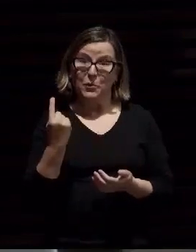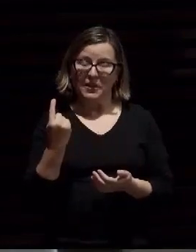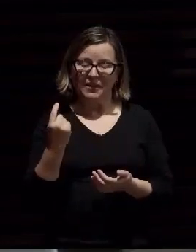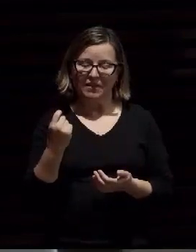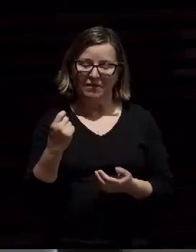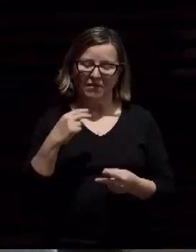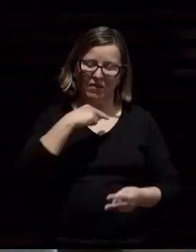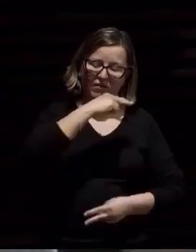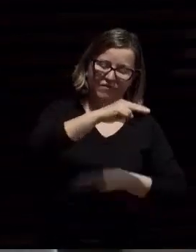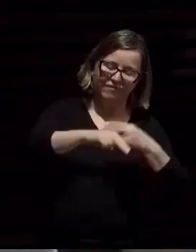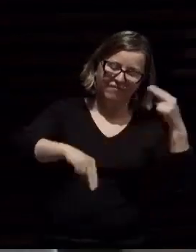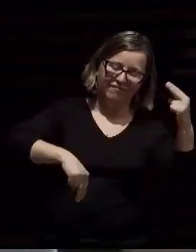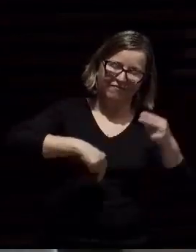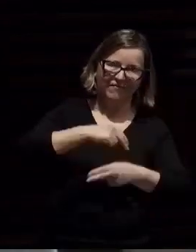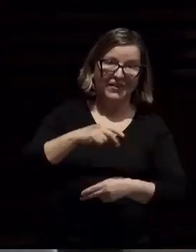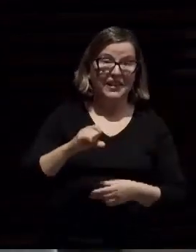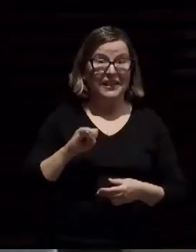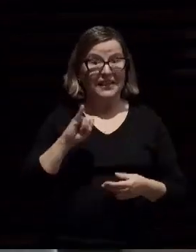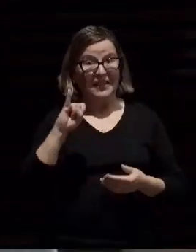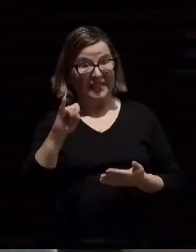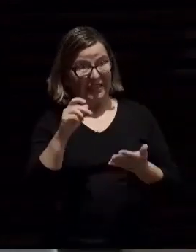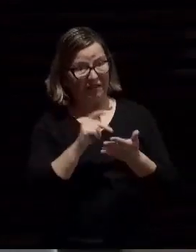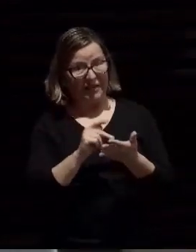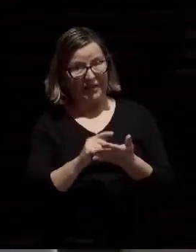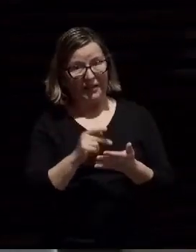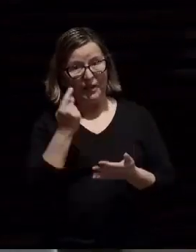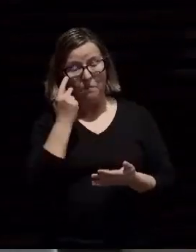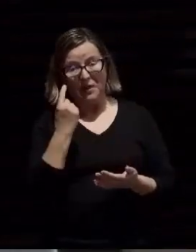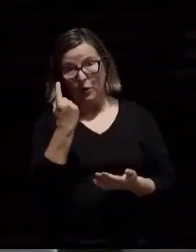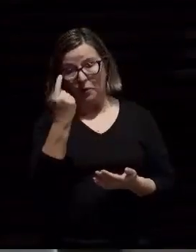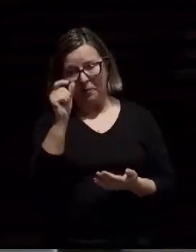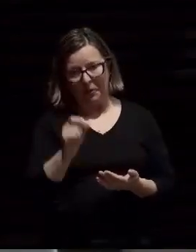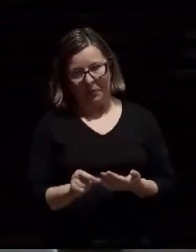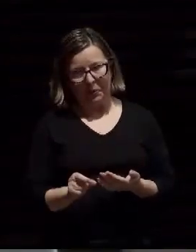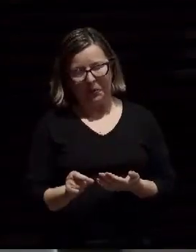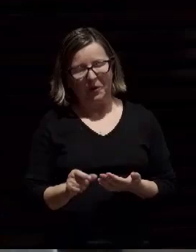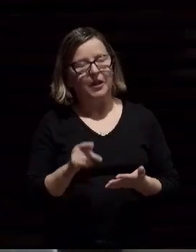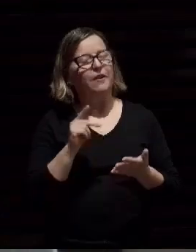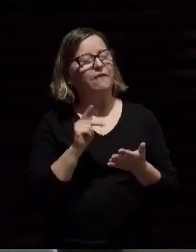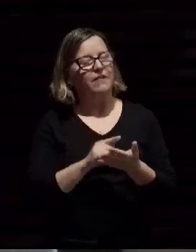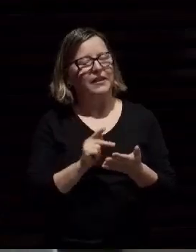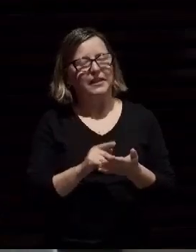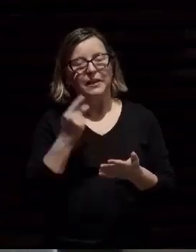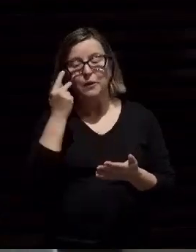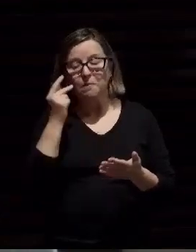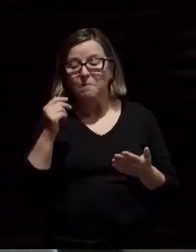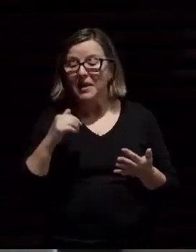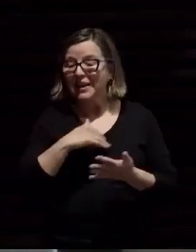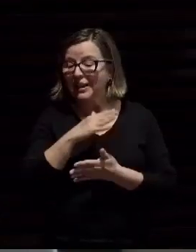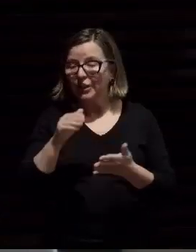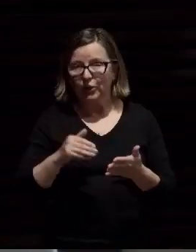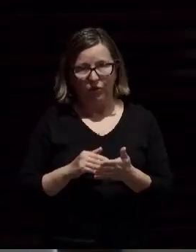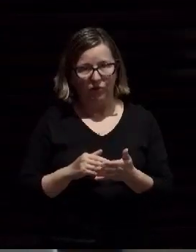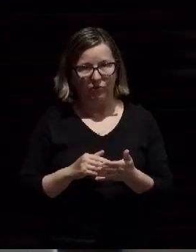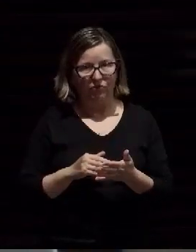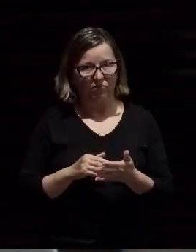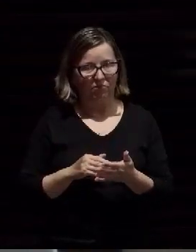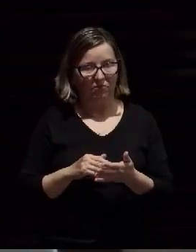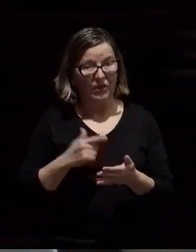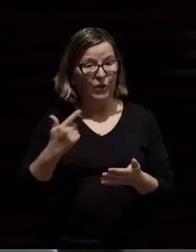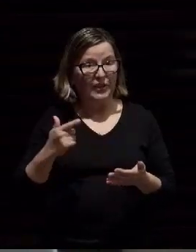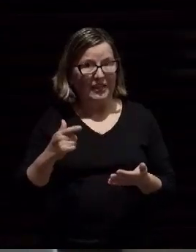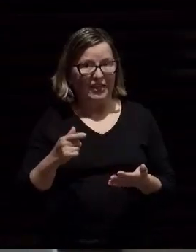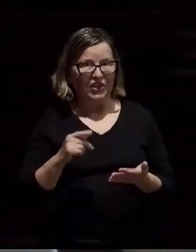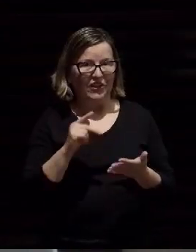verdadeiro para um é verdadeiro para todos. Não existe minha verdade e sua verdade. Pode